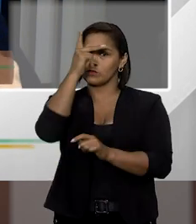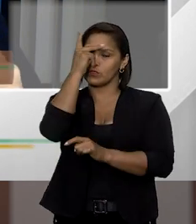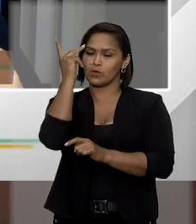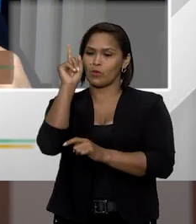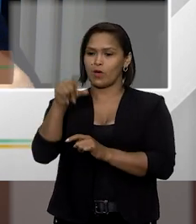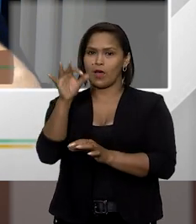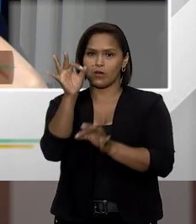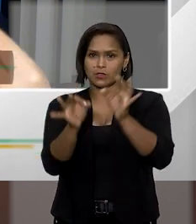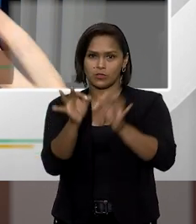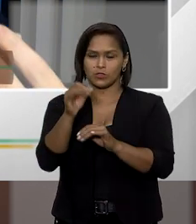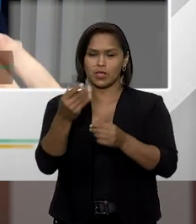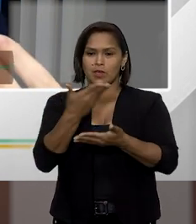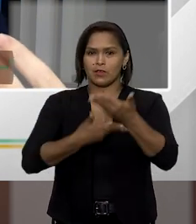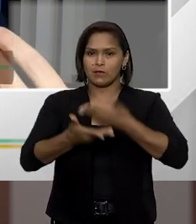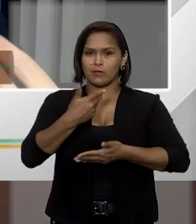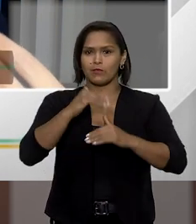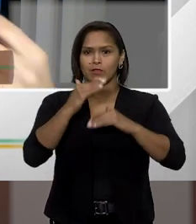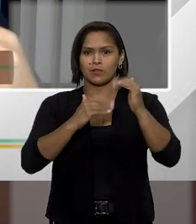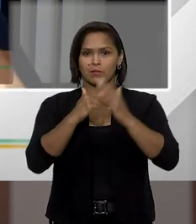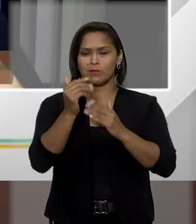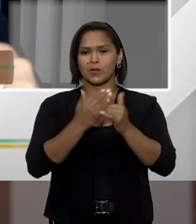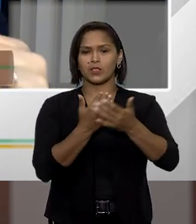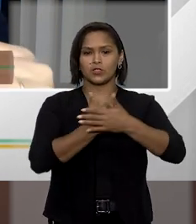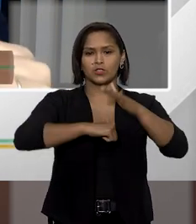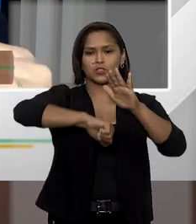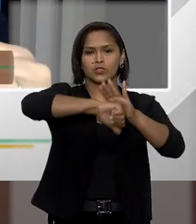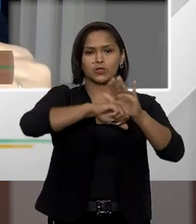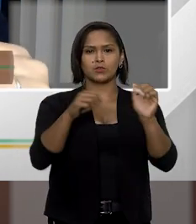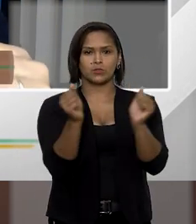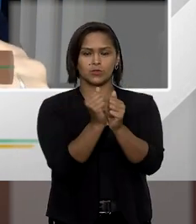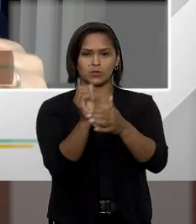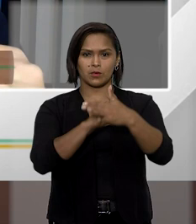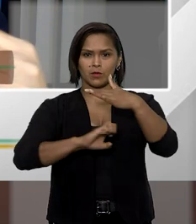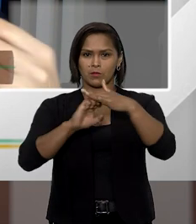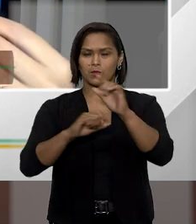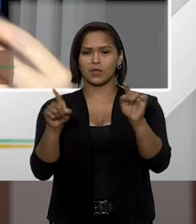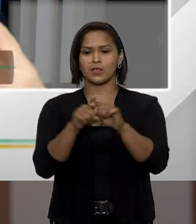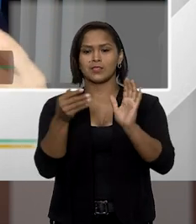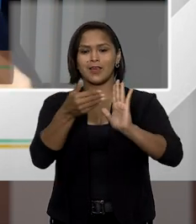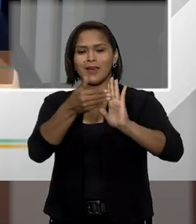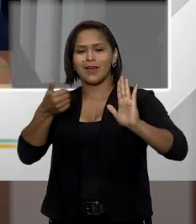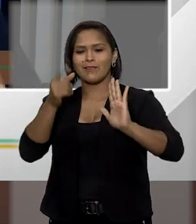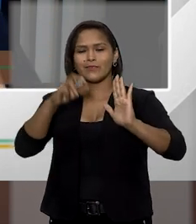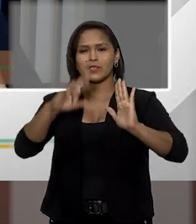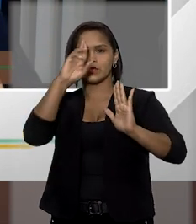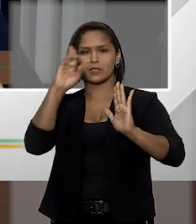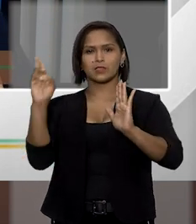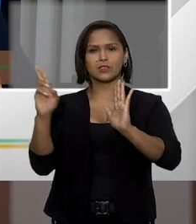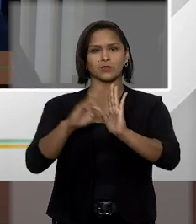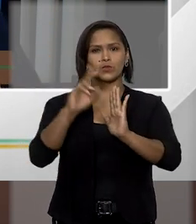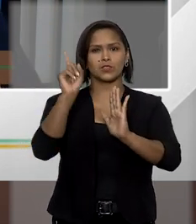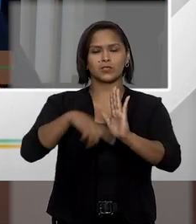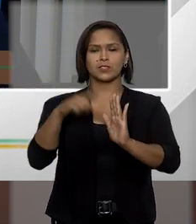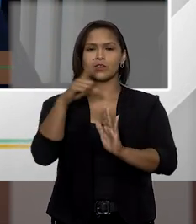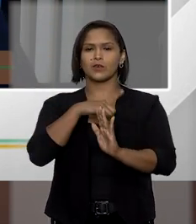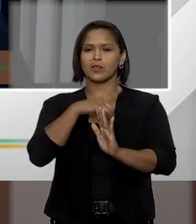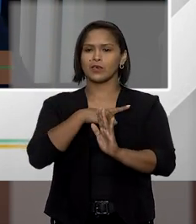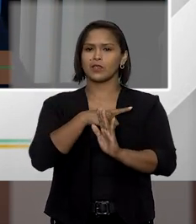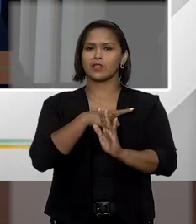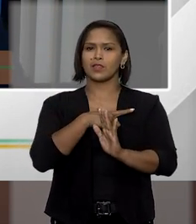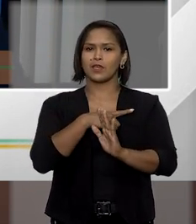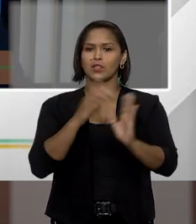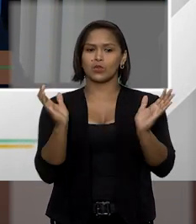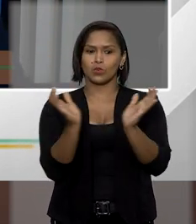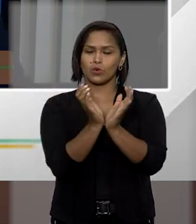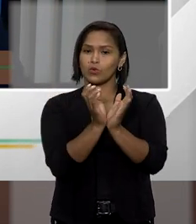individual daqueles que estão envolvidos na prática de um crime em meio a uma empresa, de maneira a afastar a responsabilização presumida do